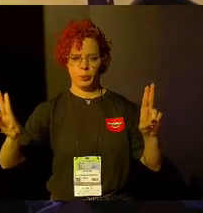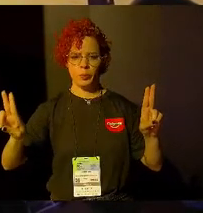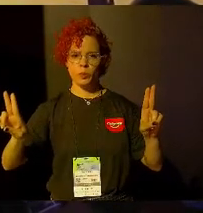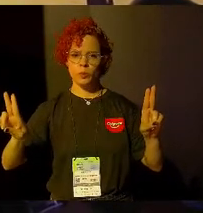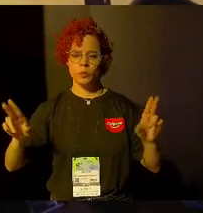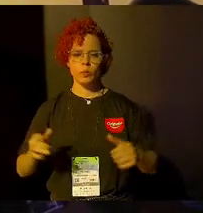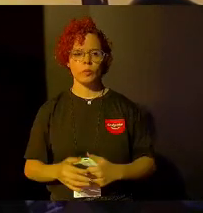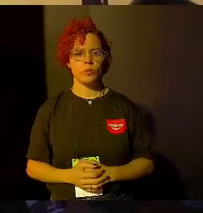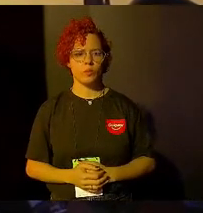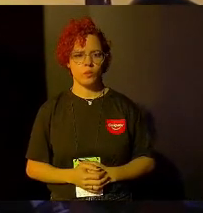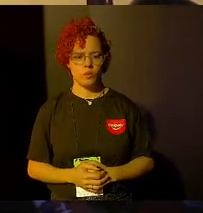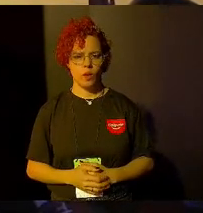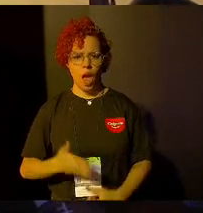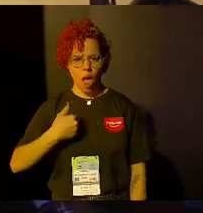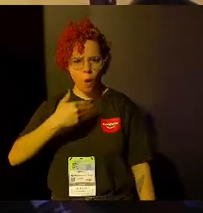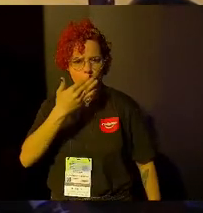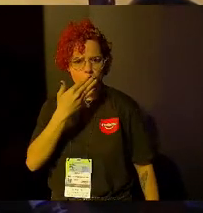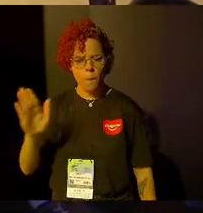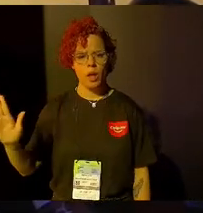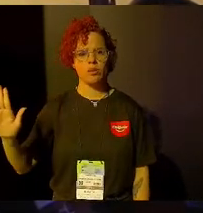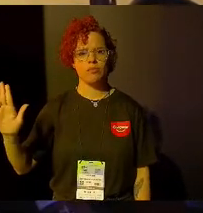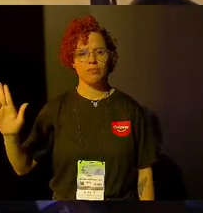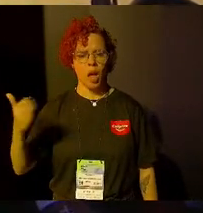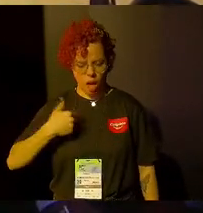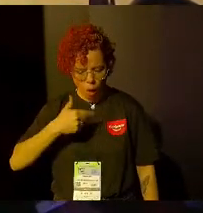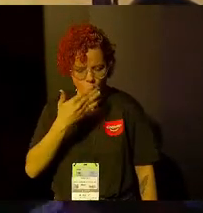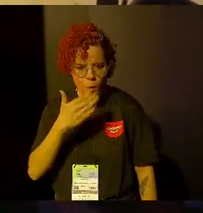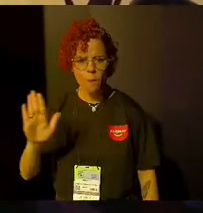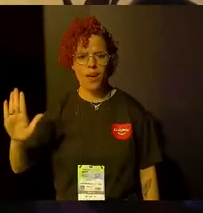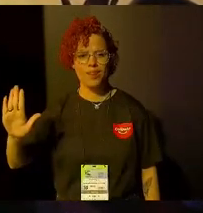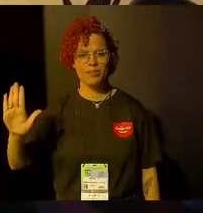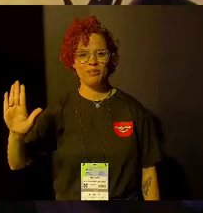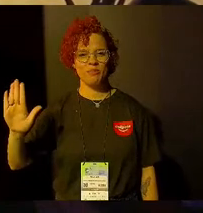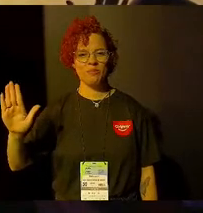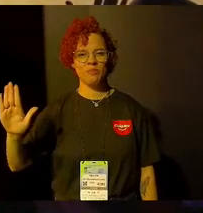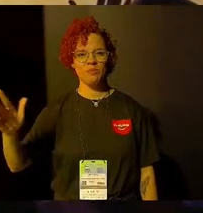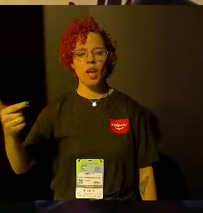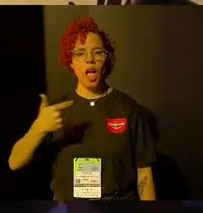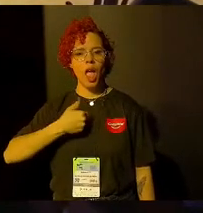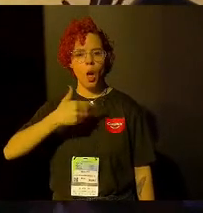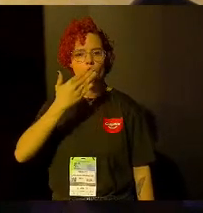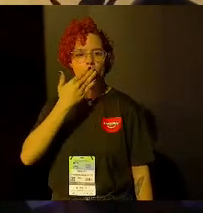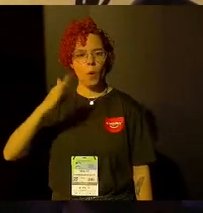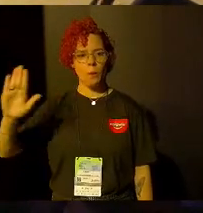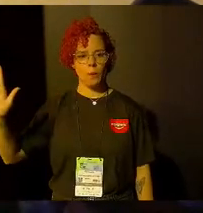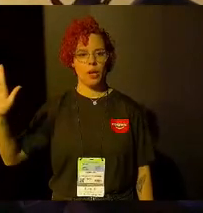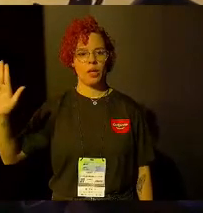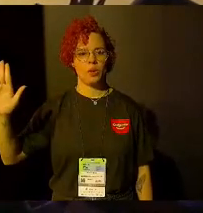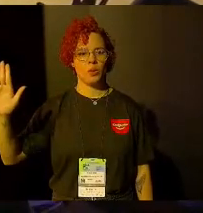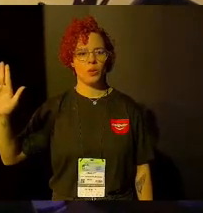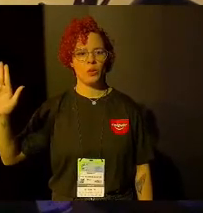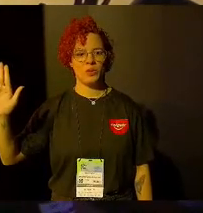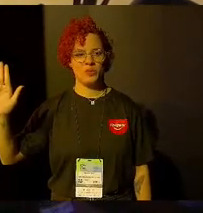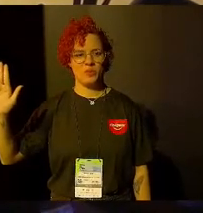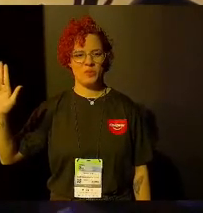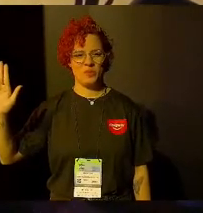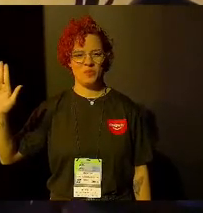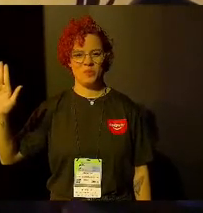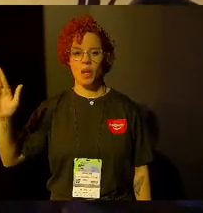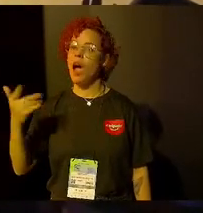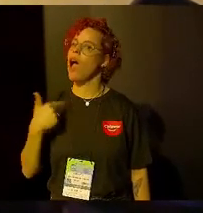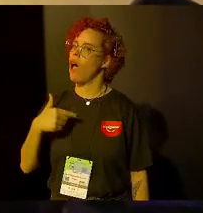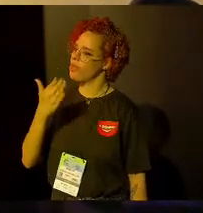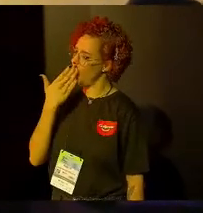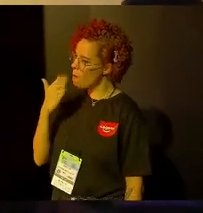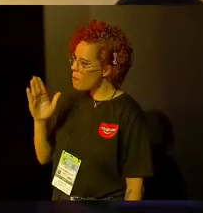sobrenome Eu prometo eu prometo eu prometo Olha que